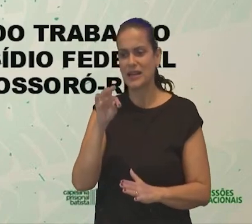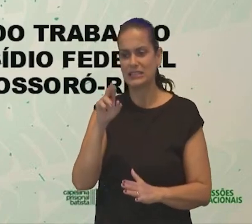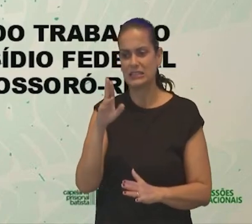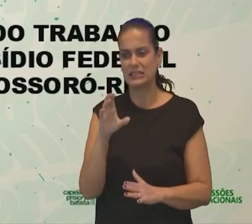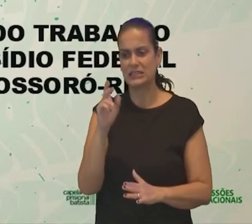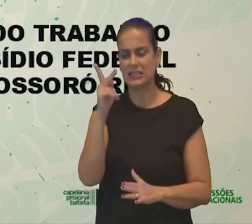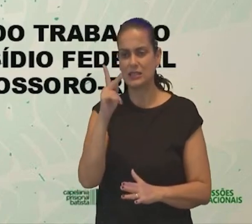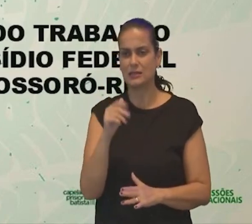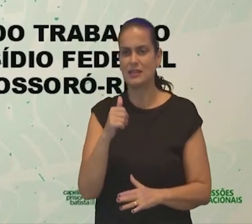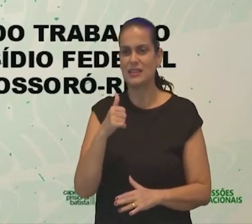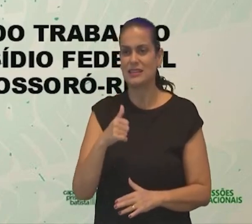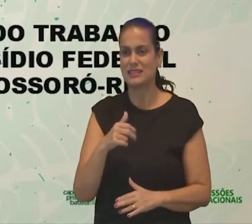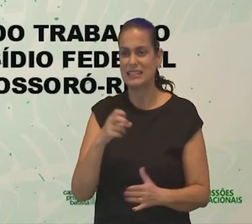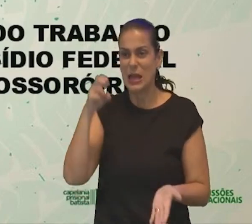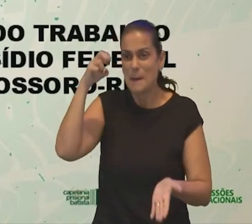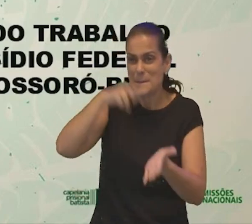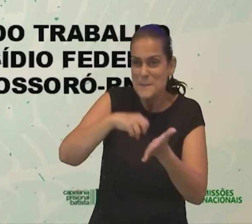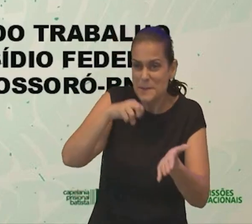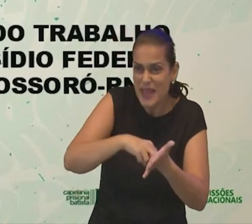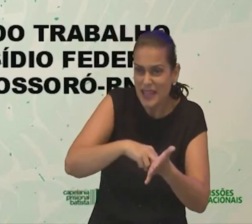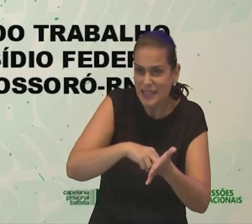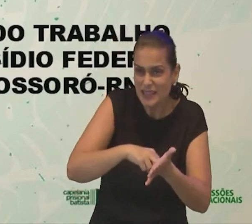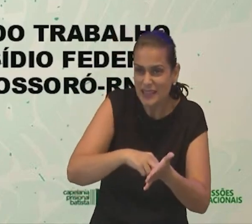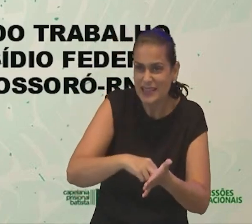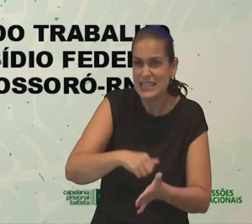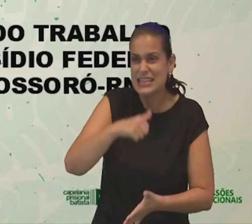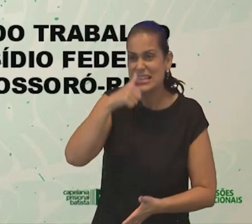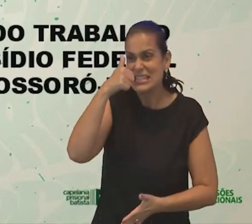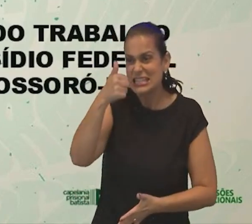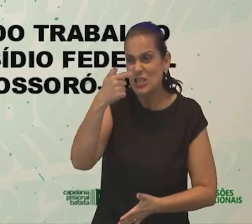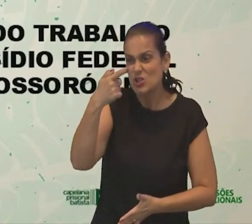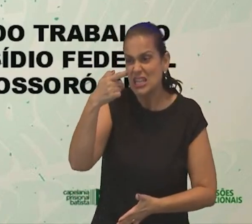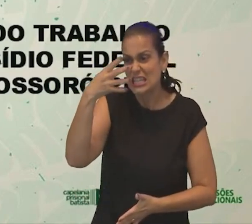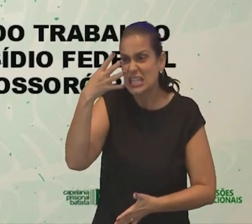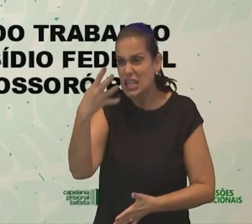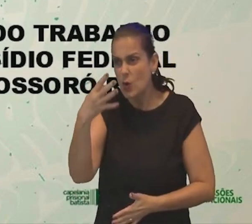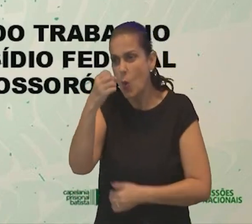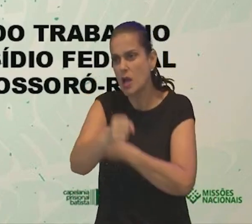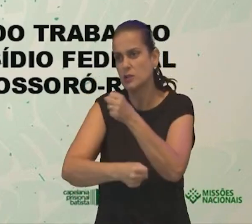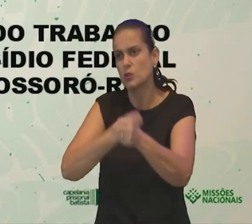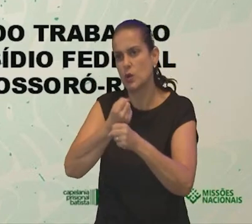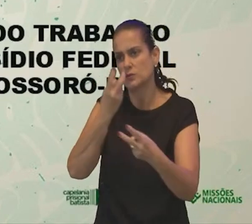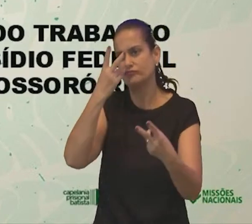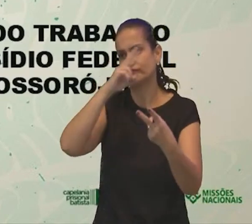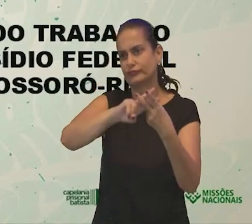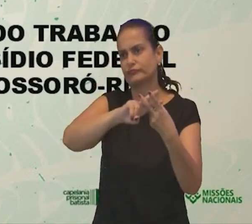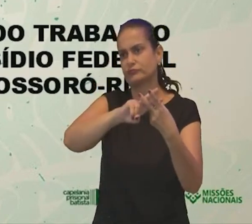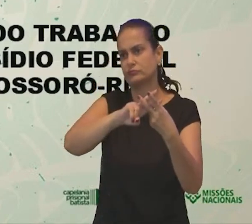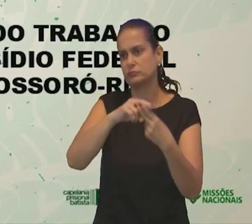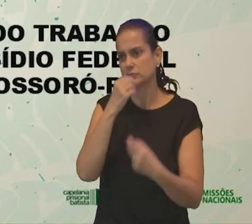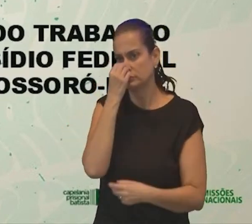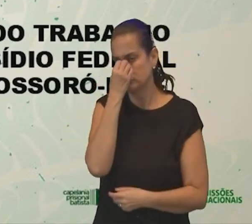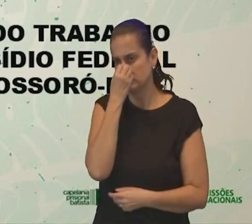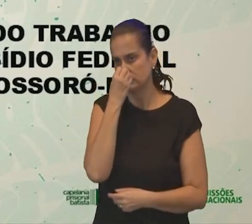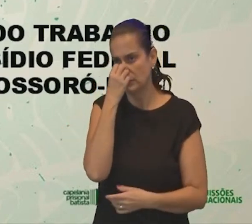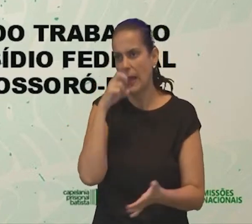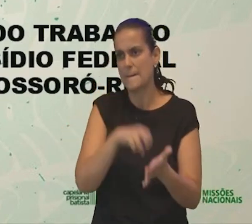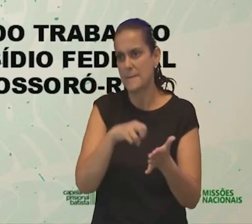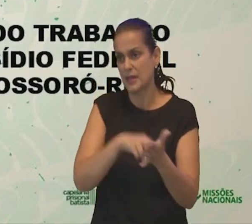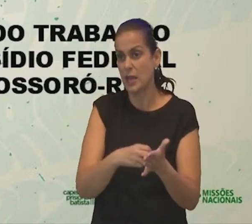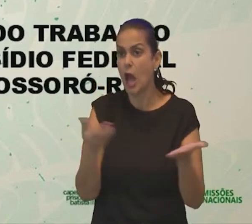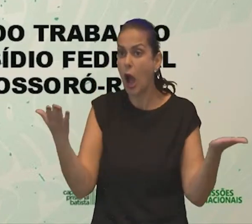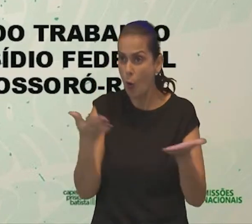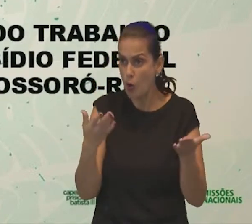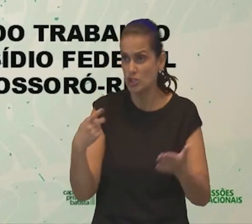178 anos de cadeia, chefe de morro, hoje pastor do Evangelho. Amém, meus